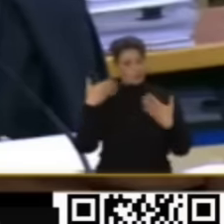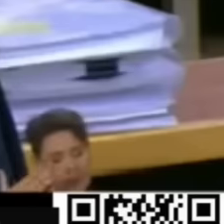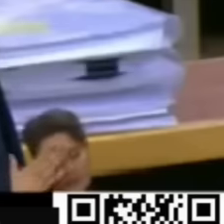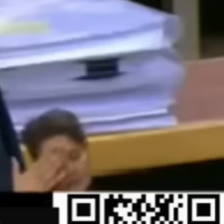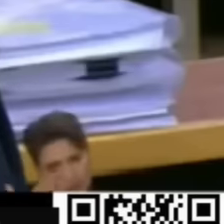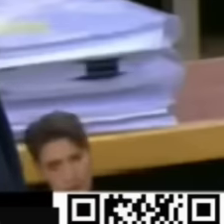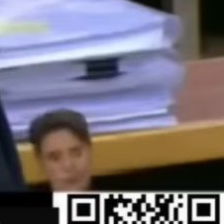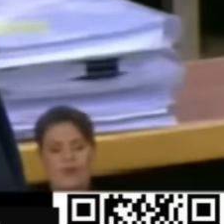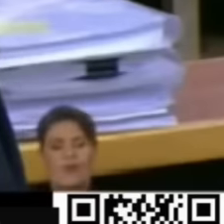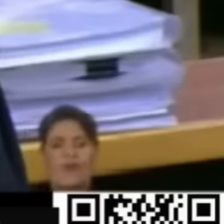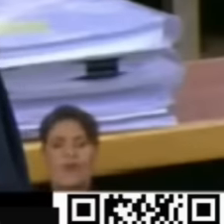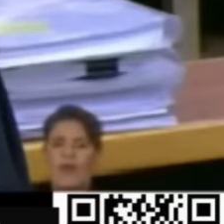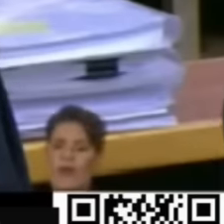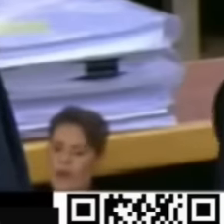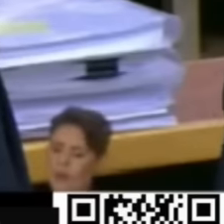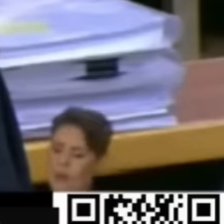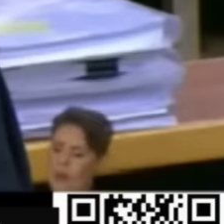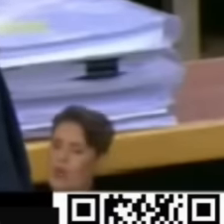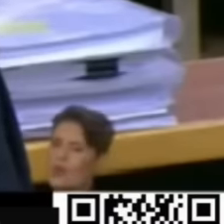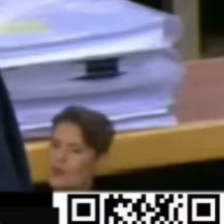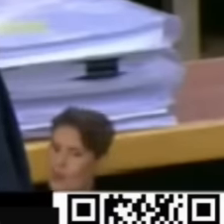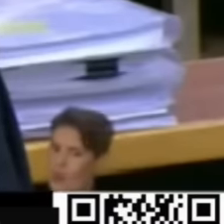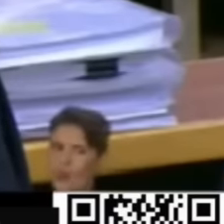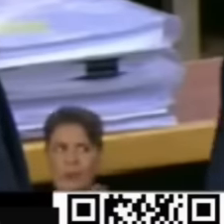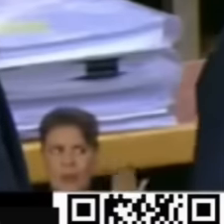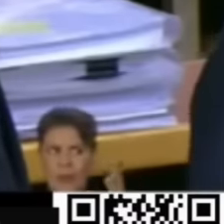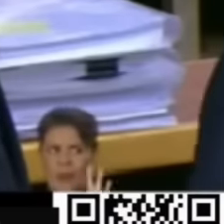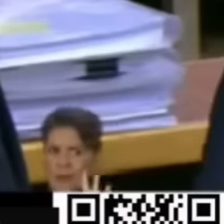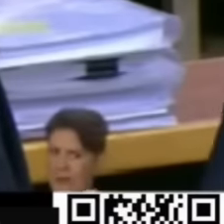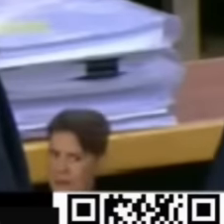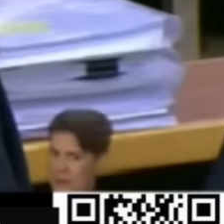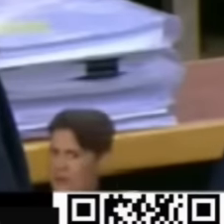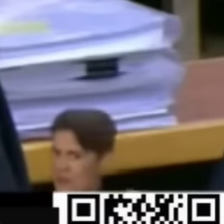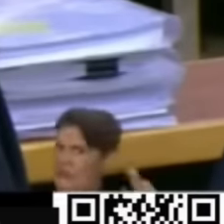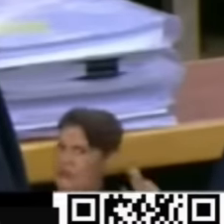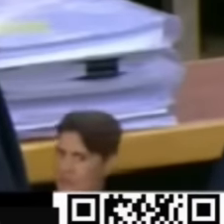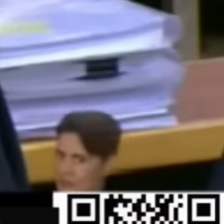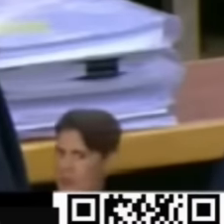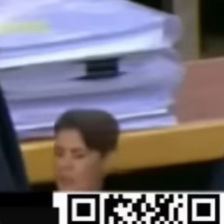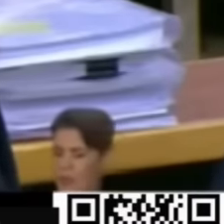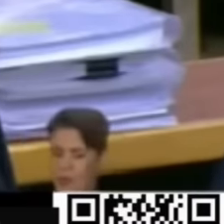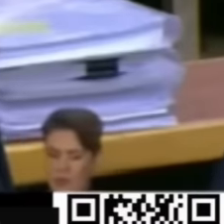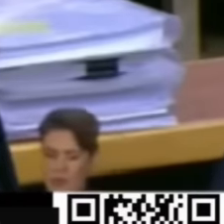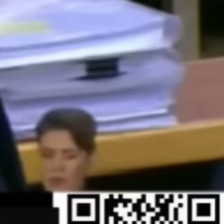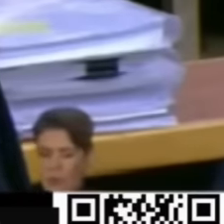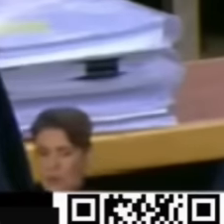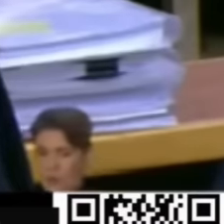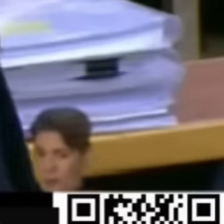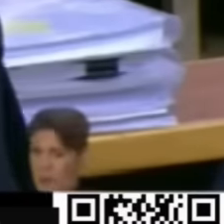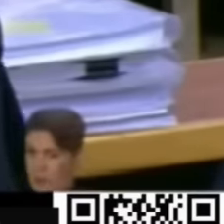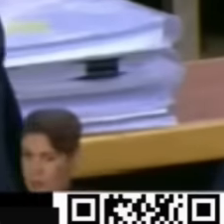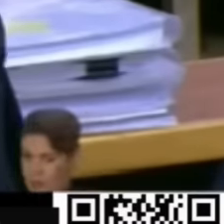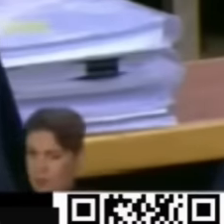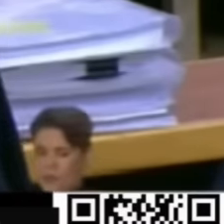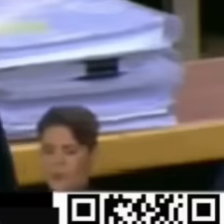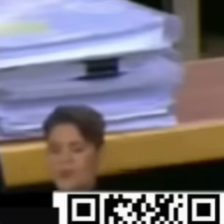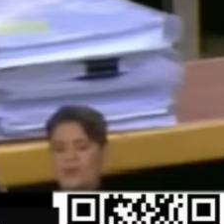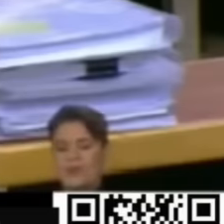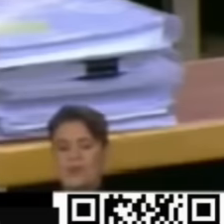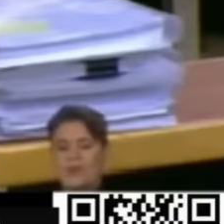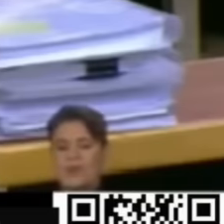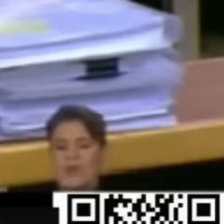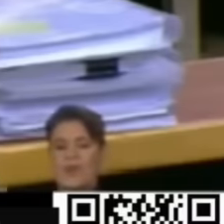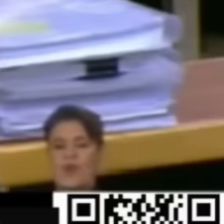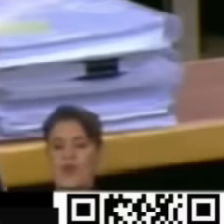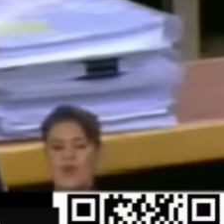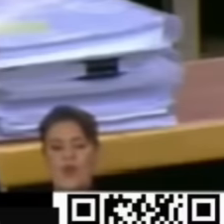honra de atuar junto no Tribunal Superior Eleitoral como vice-procurador-geral eleitoral. Cumprimento todos